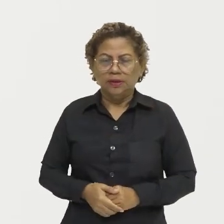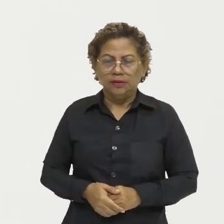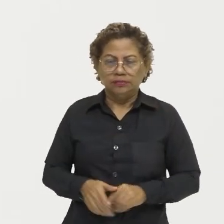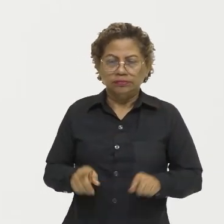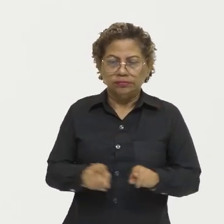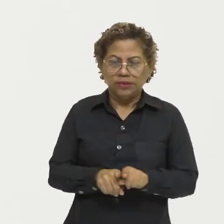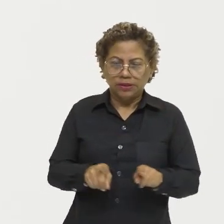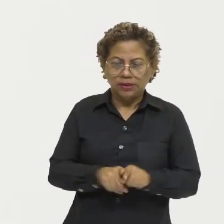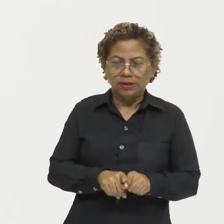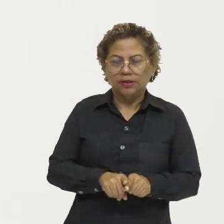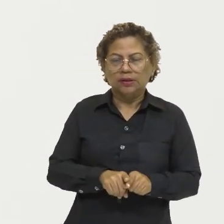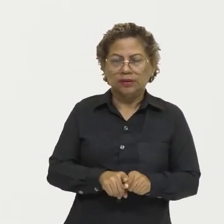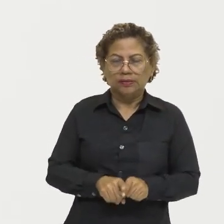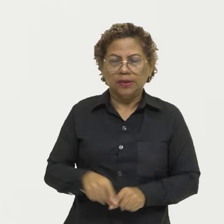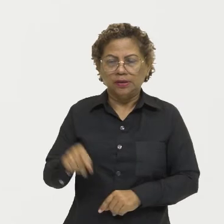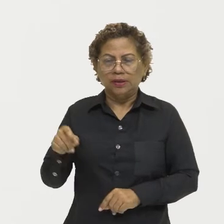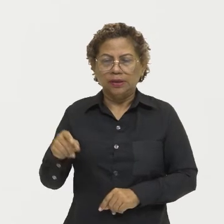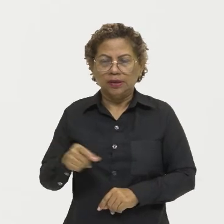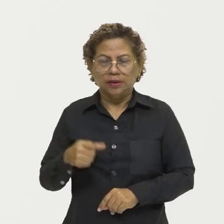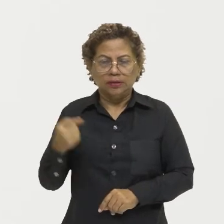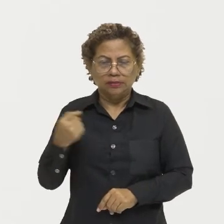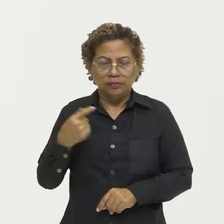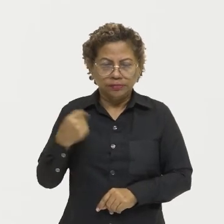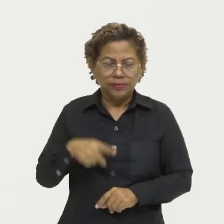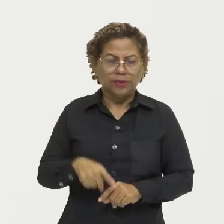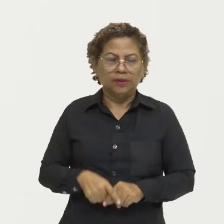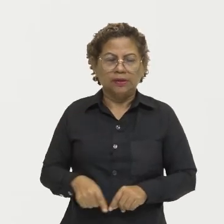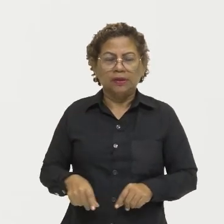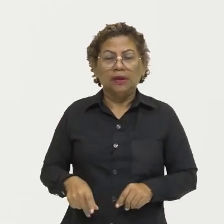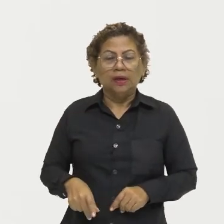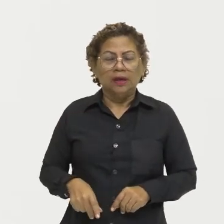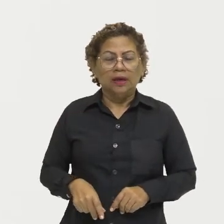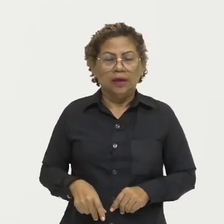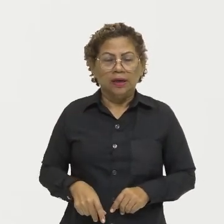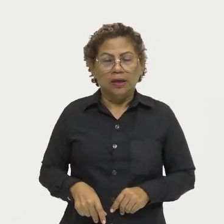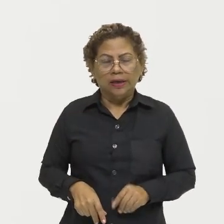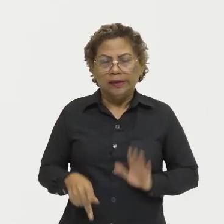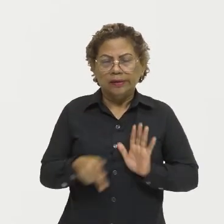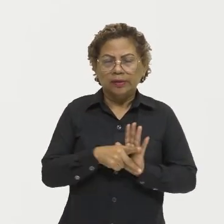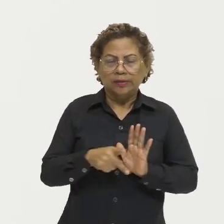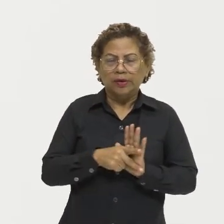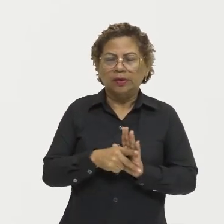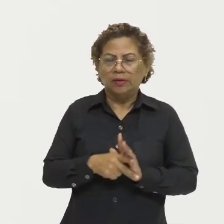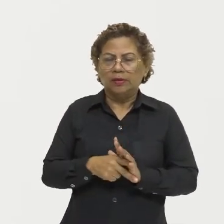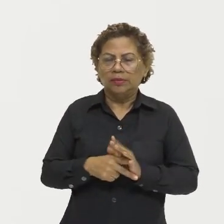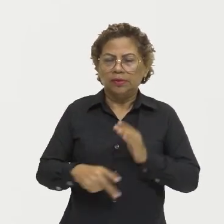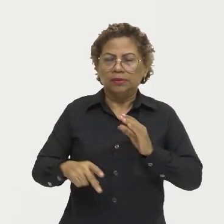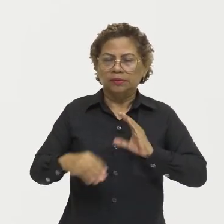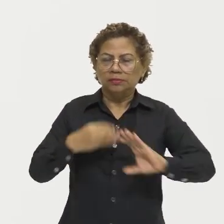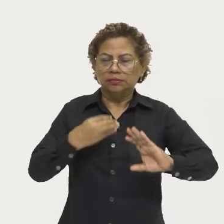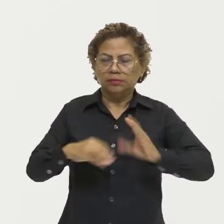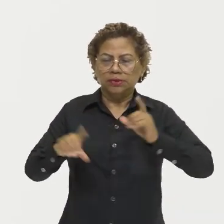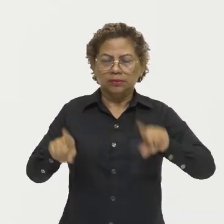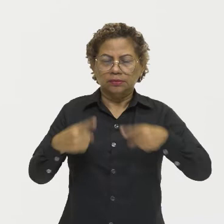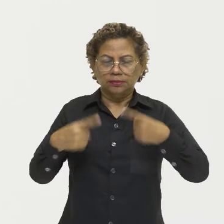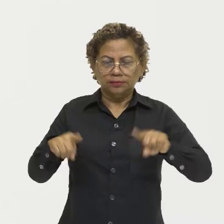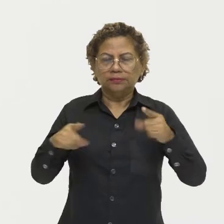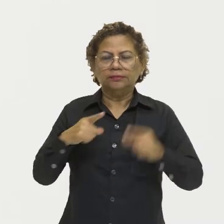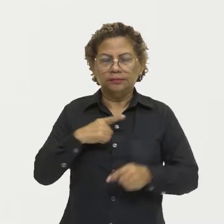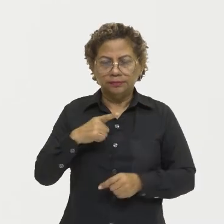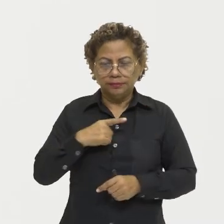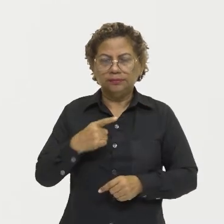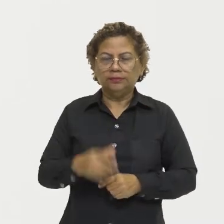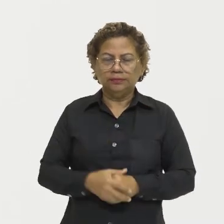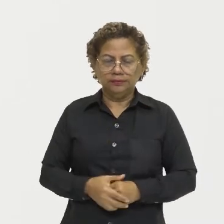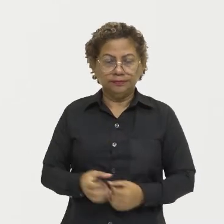anedotas, os trocadilhos, a própria música, né, a letra das músicas, elas vão ter essa função poética, não